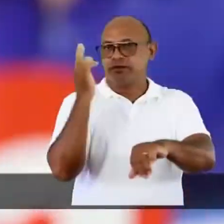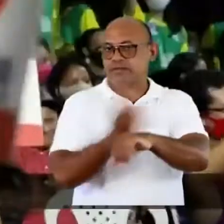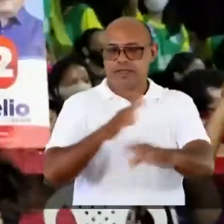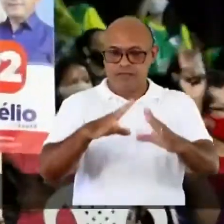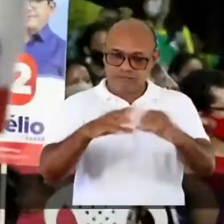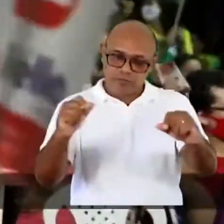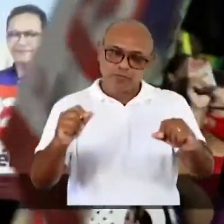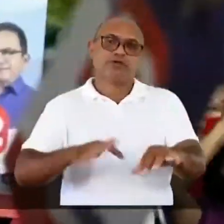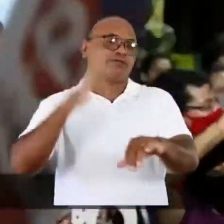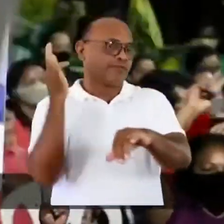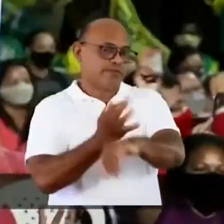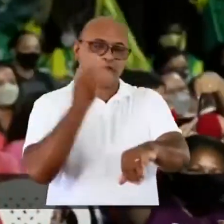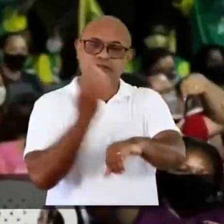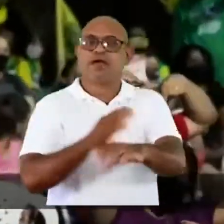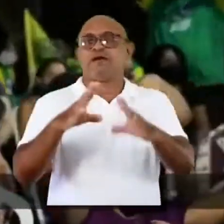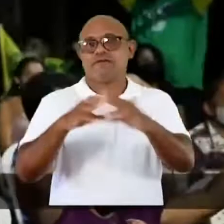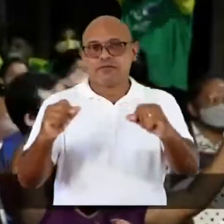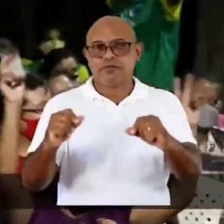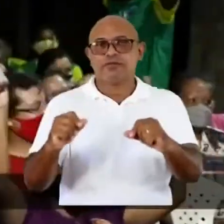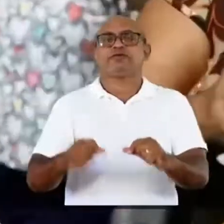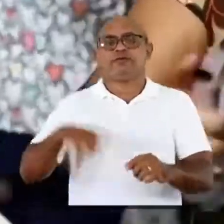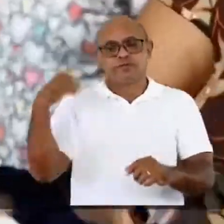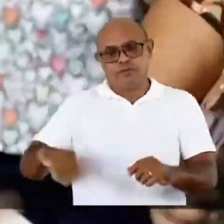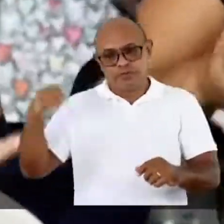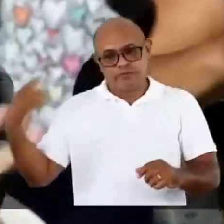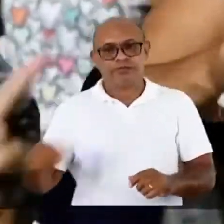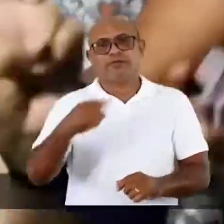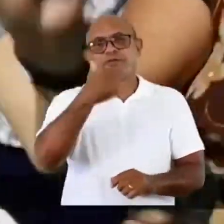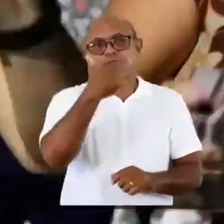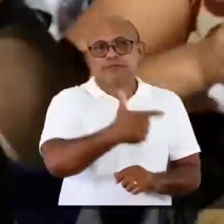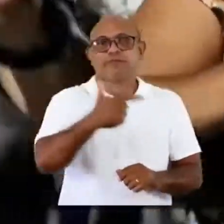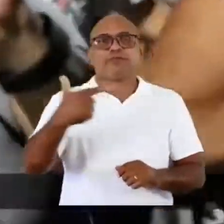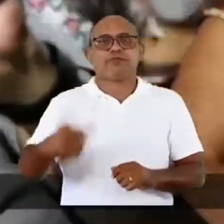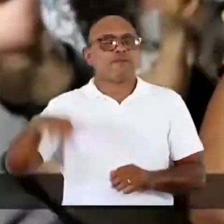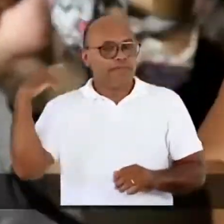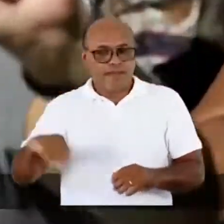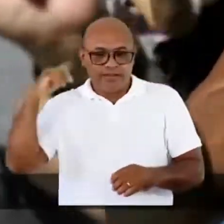quem não aguenta que corra, quem não aguenta que corra.